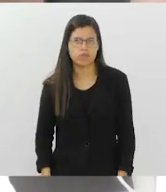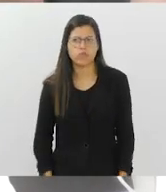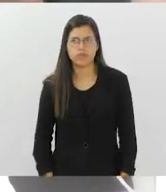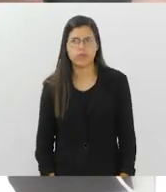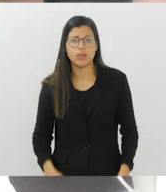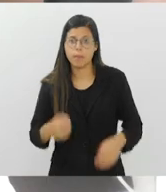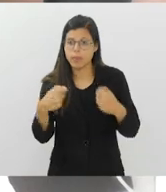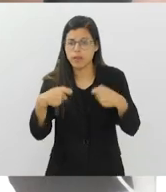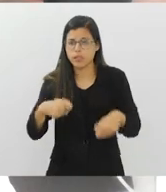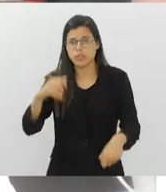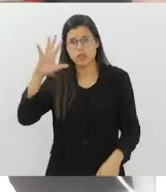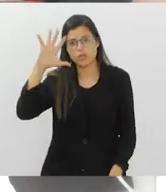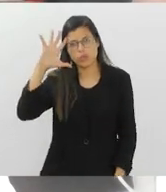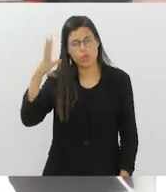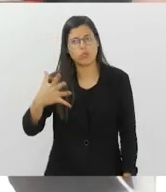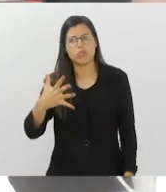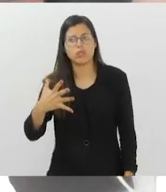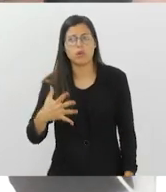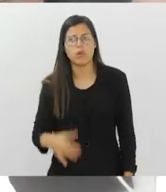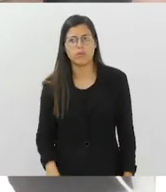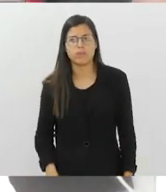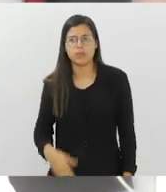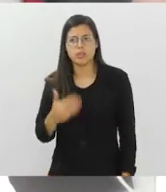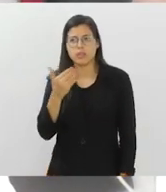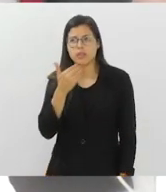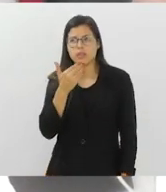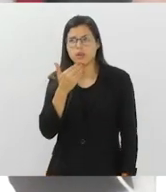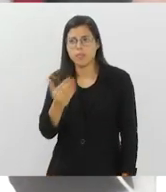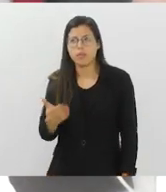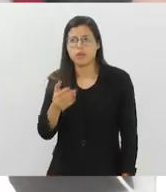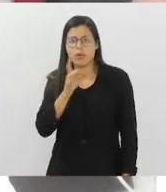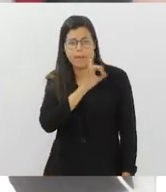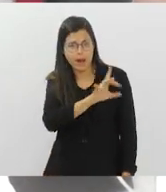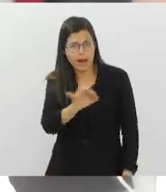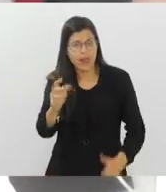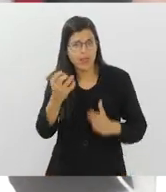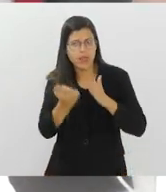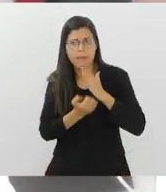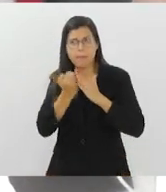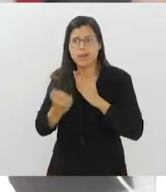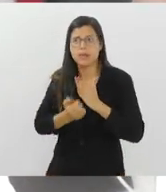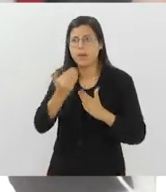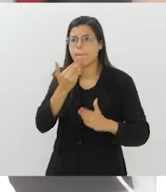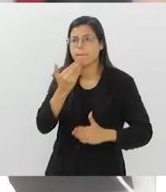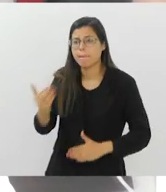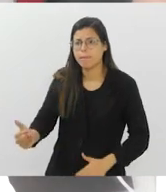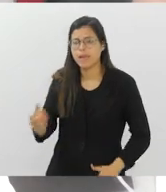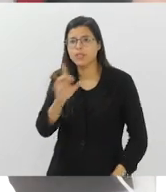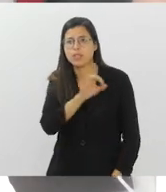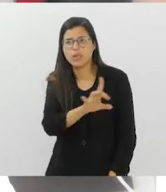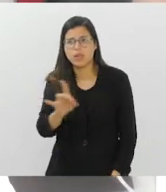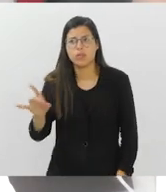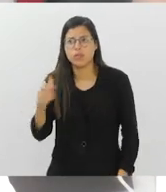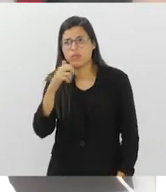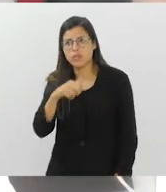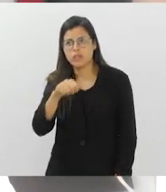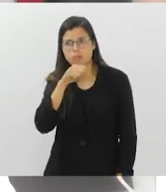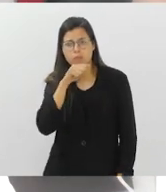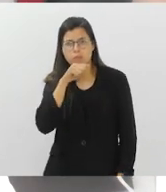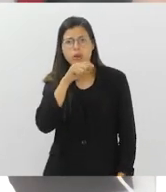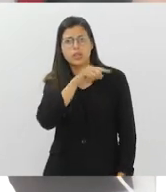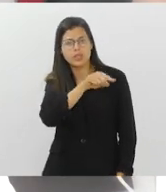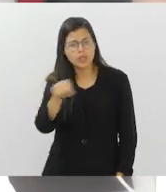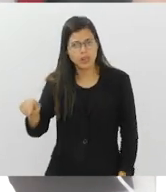que dar uma solução para isso. E pedir os casos para cada empresa que está cancelando, pede o caso das mães aqui e diz o seguinte: vamos